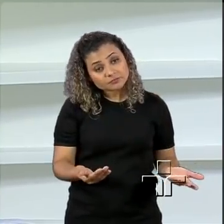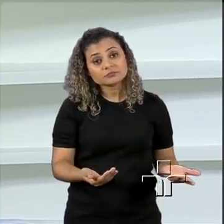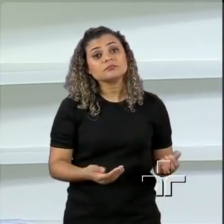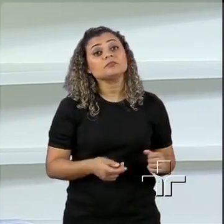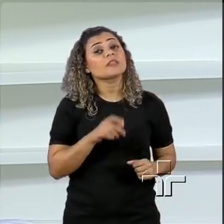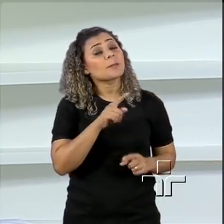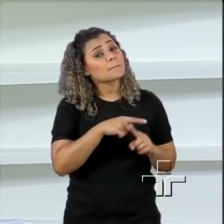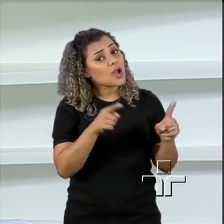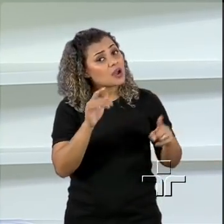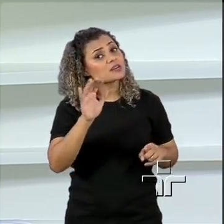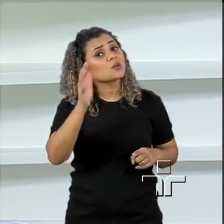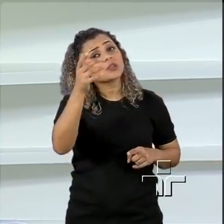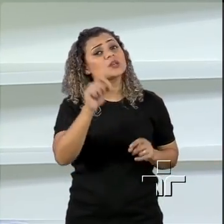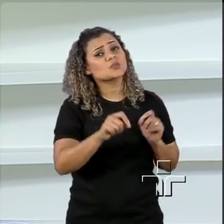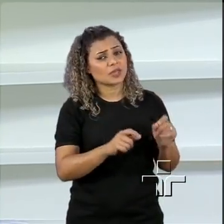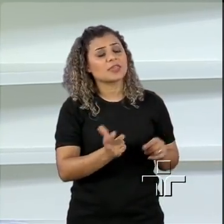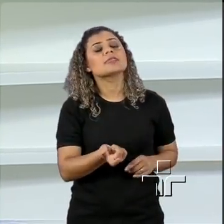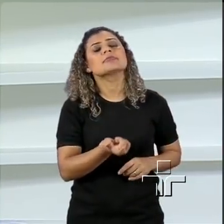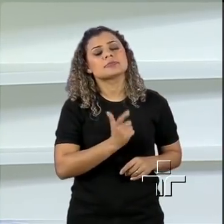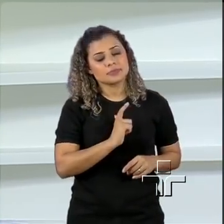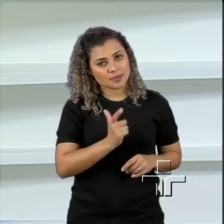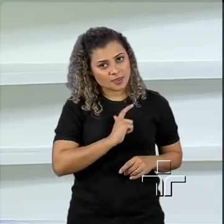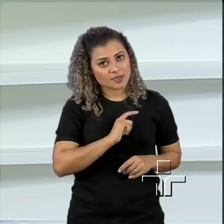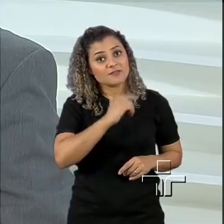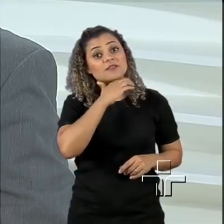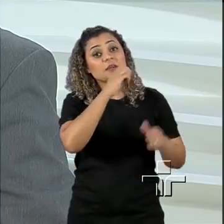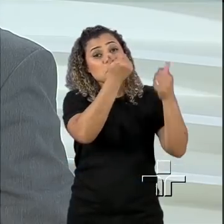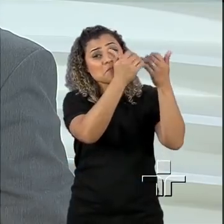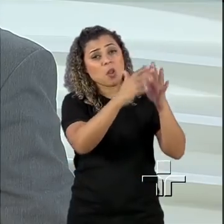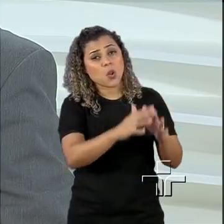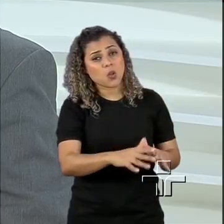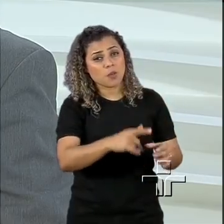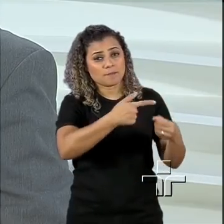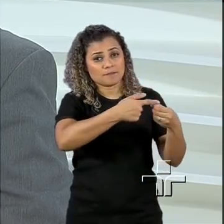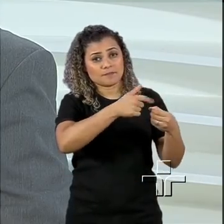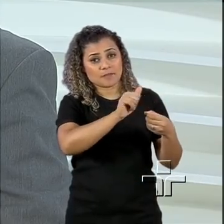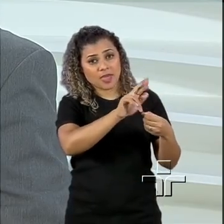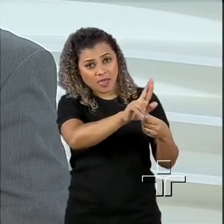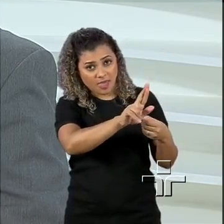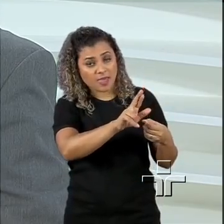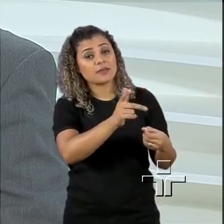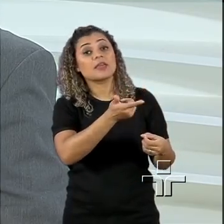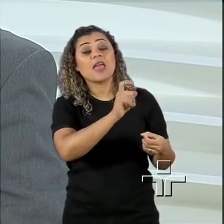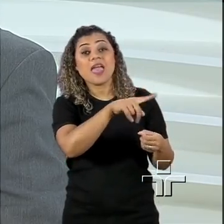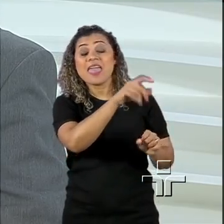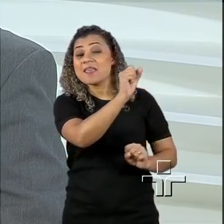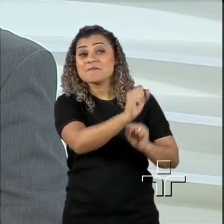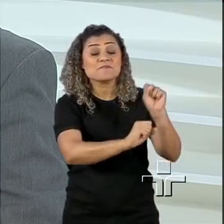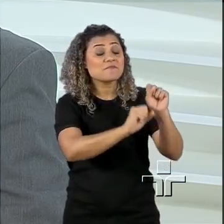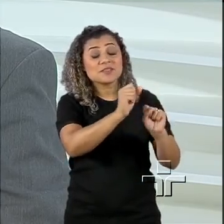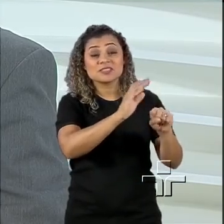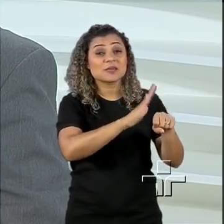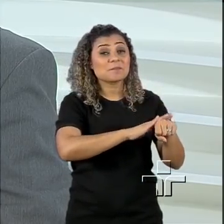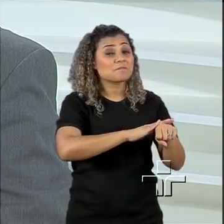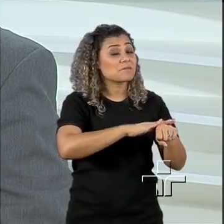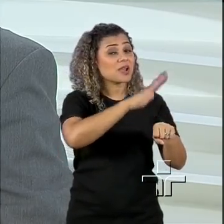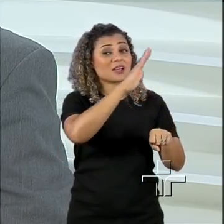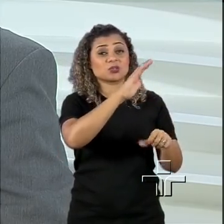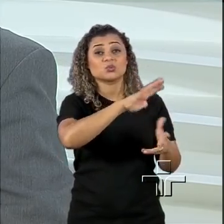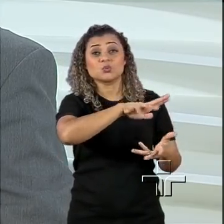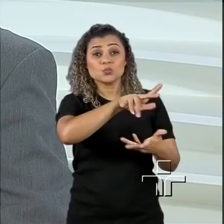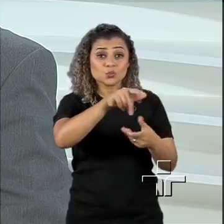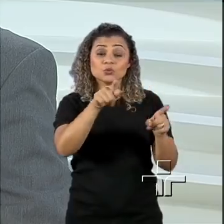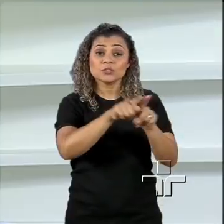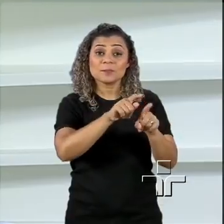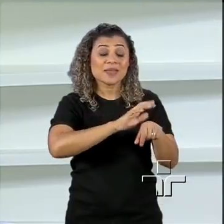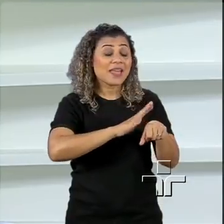de fato, houve uma crise enorme na Petrobras. A Petrobras, uma das maiores empresas do mundo e a maior do